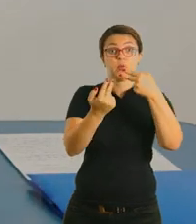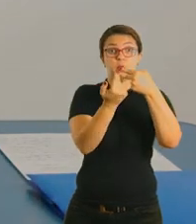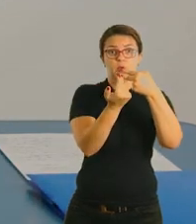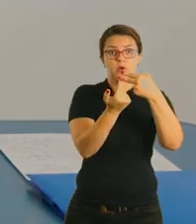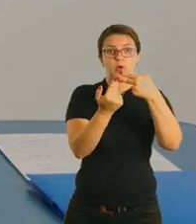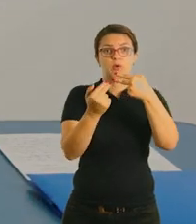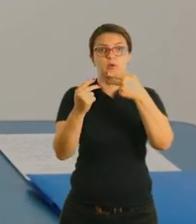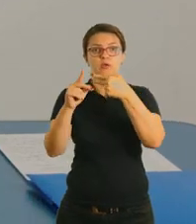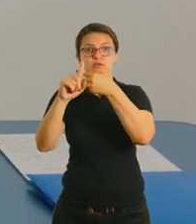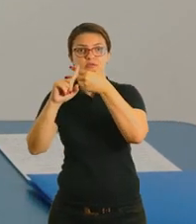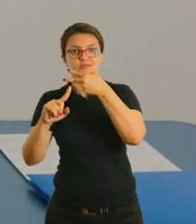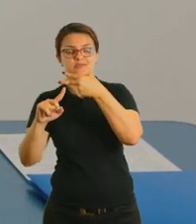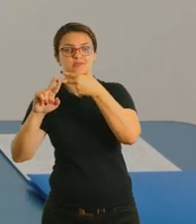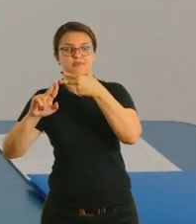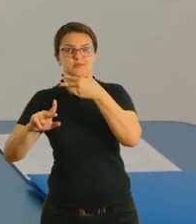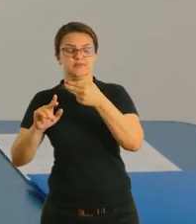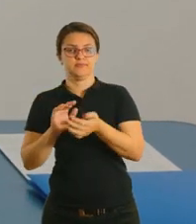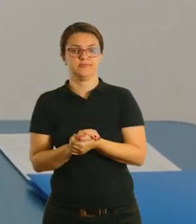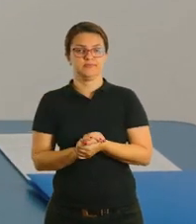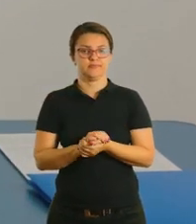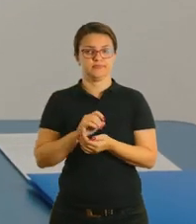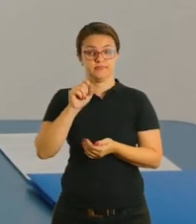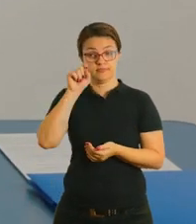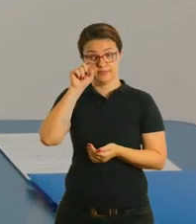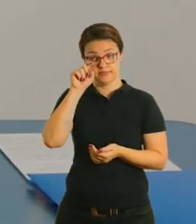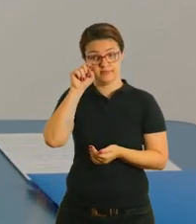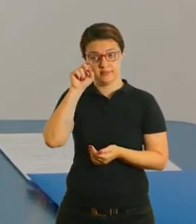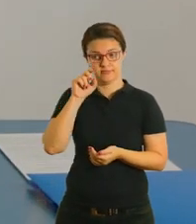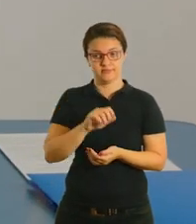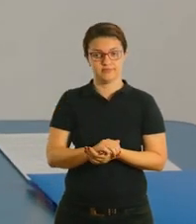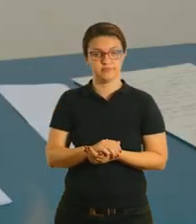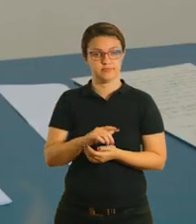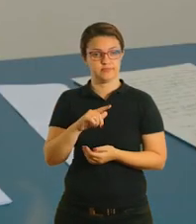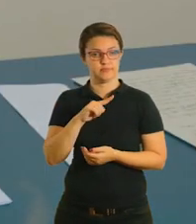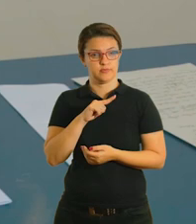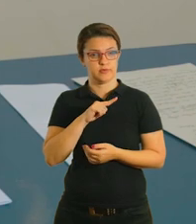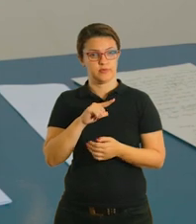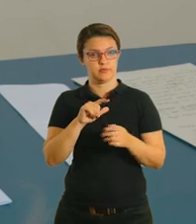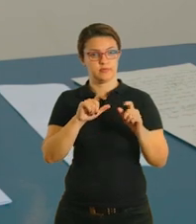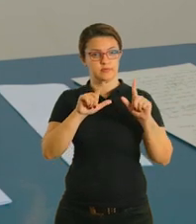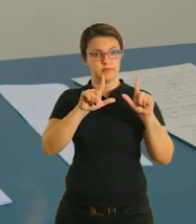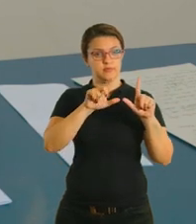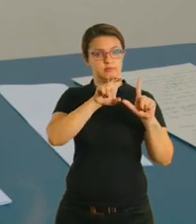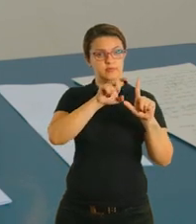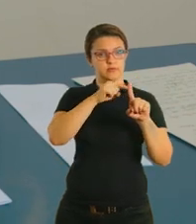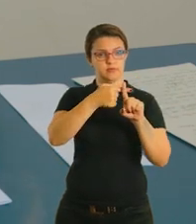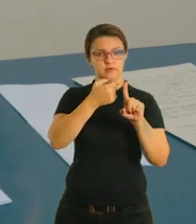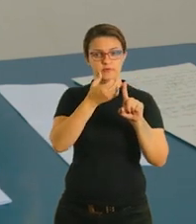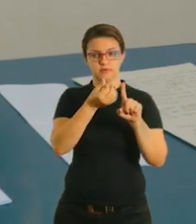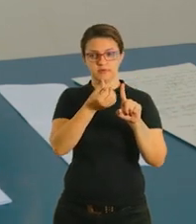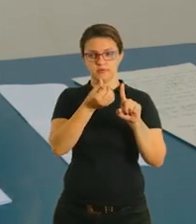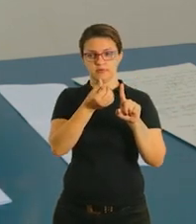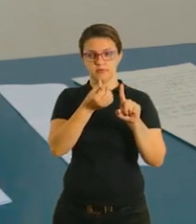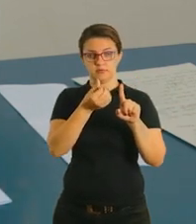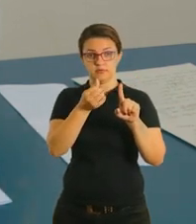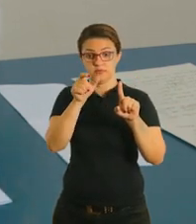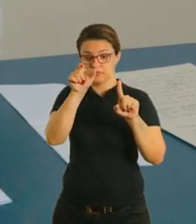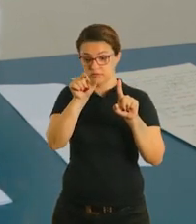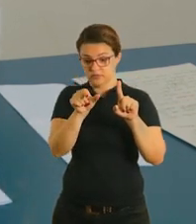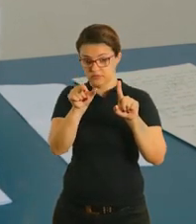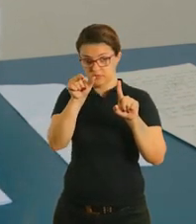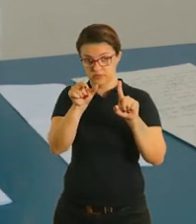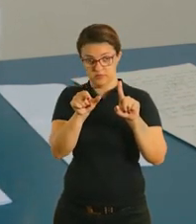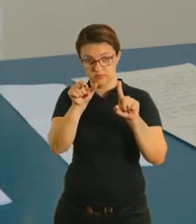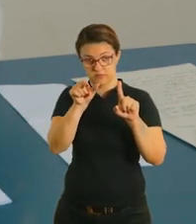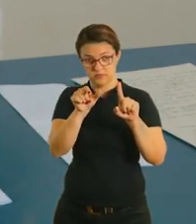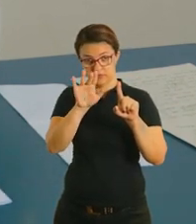bom? Então, olha só, eu peguei aqui a primeira sentença da atividade. Então, eu tenho aqui no primeiro, 5 mais 6. Tem um